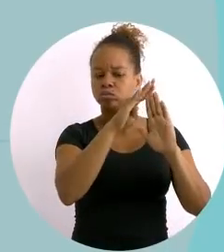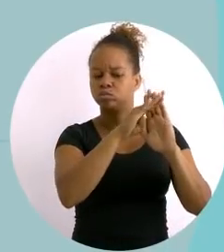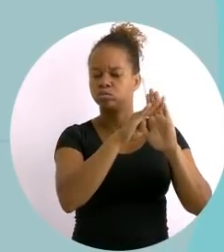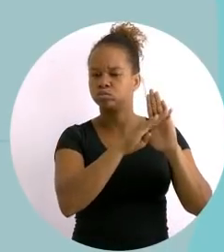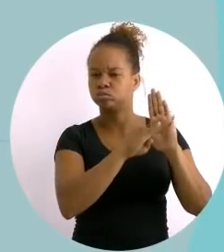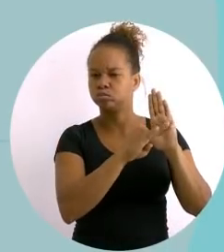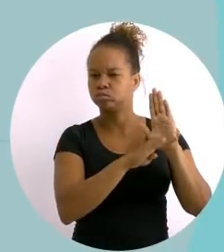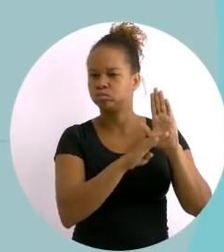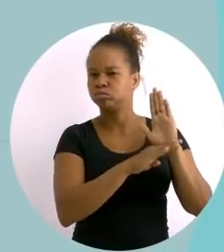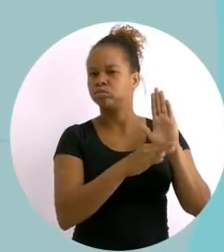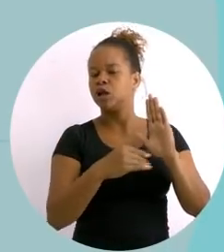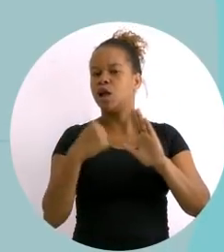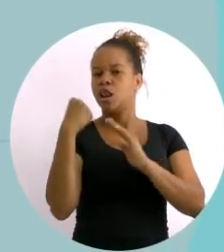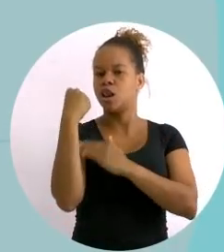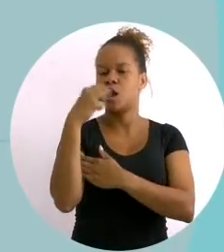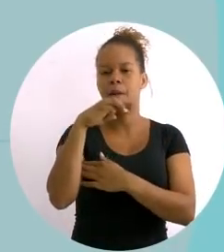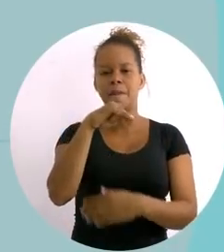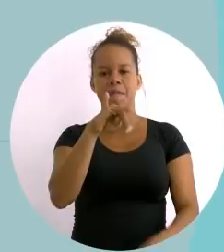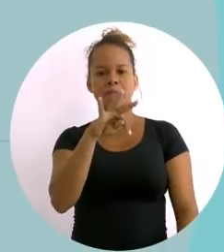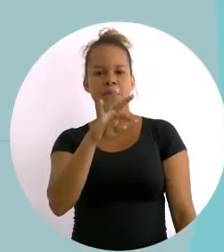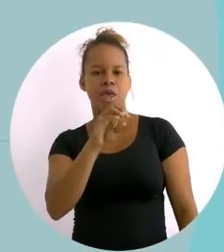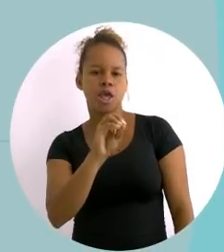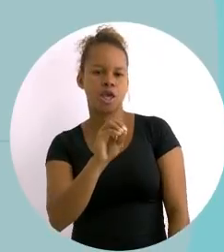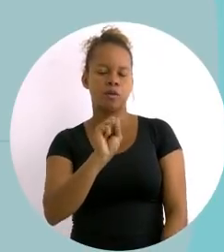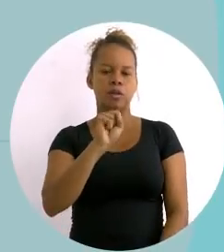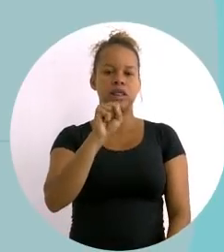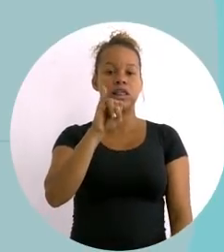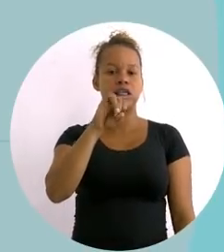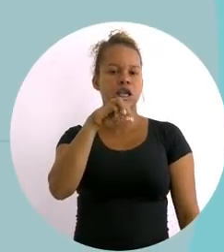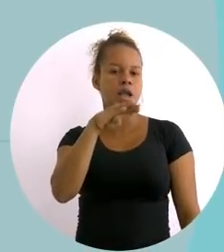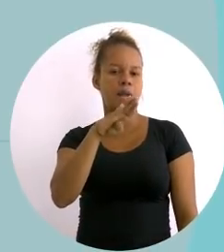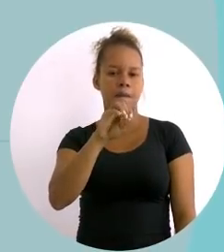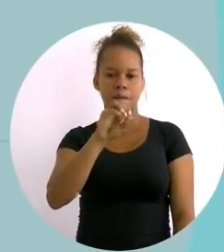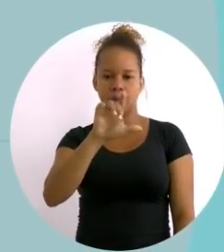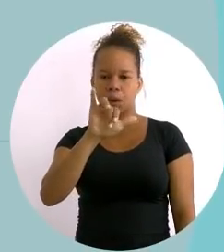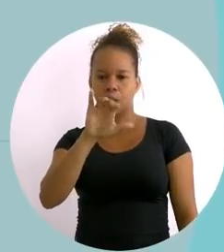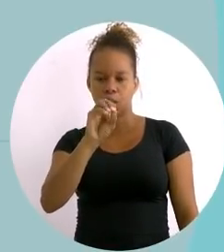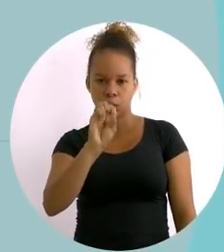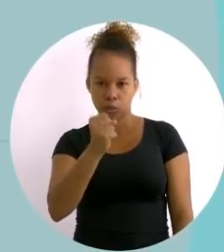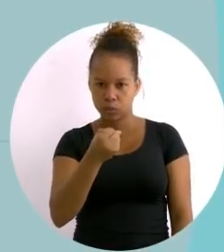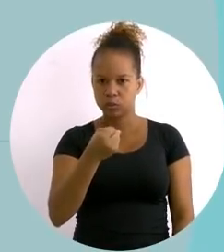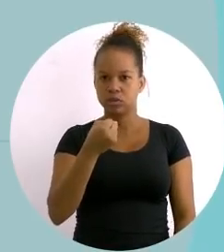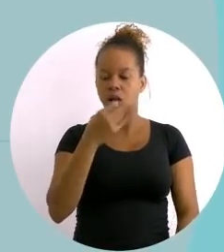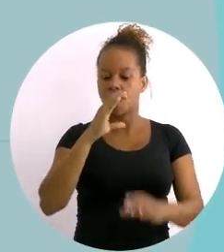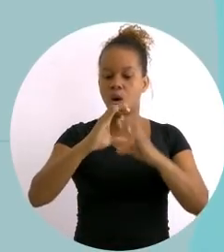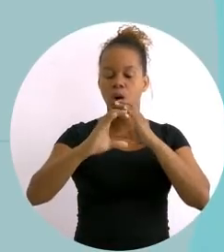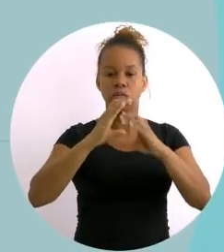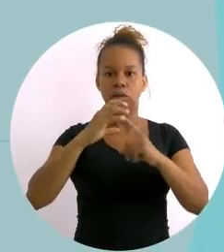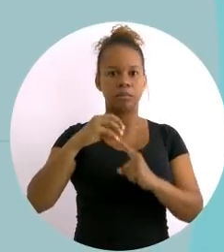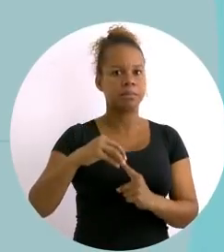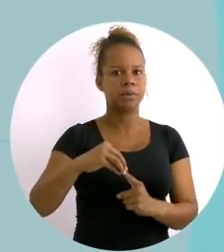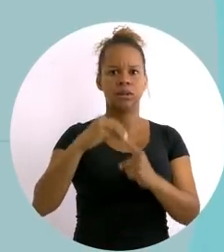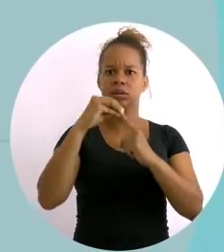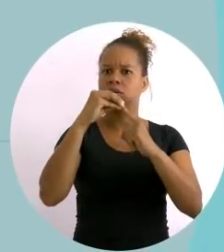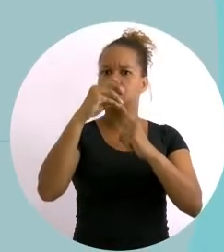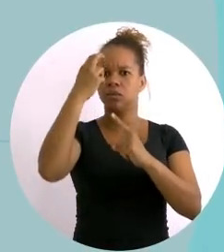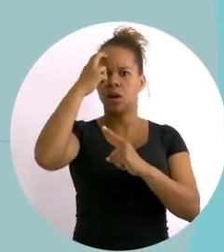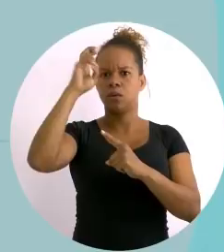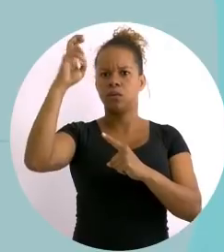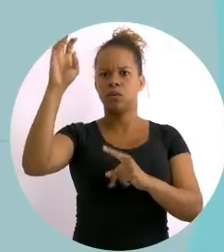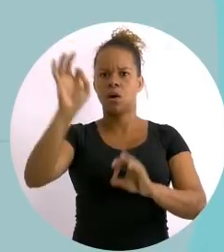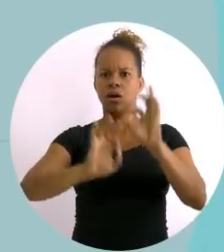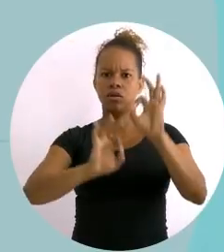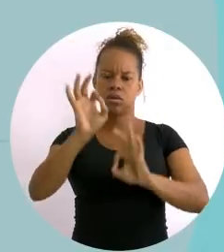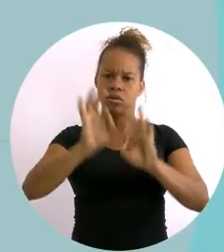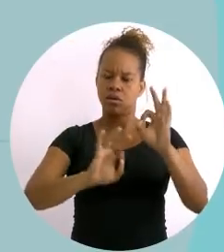elementos, heróis, mitos, símbolos. E a comunicação ela é um fator primordial da cultura